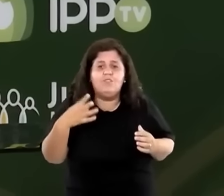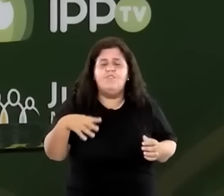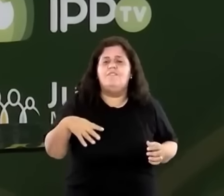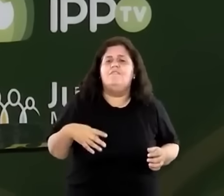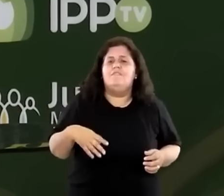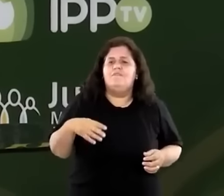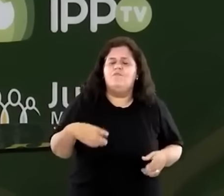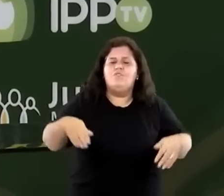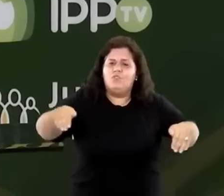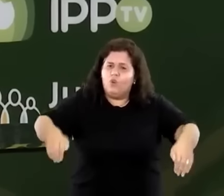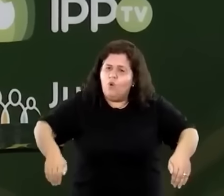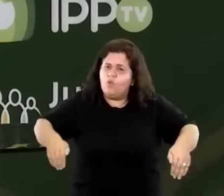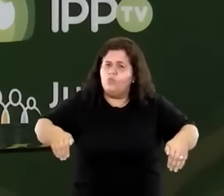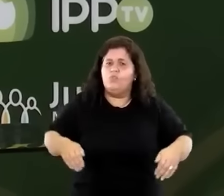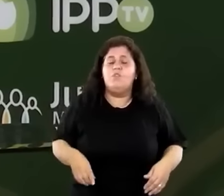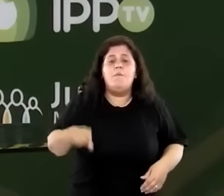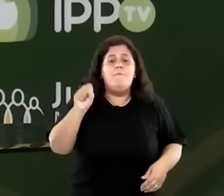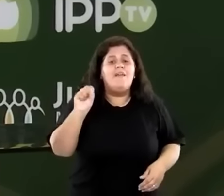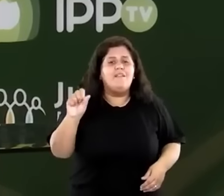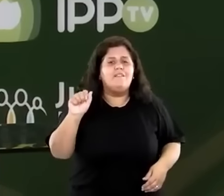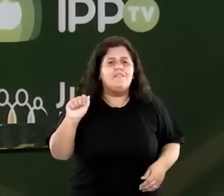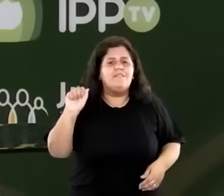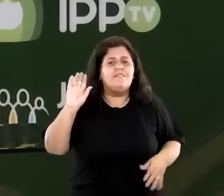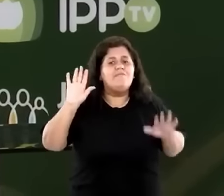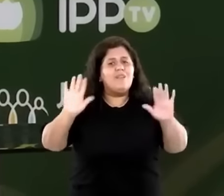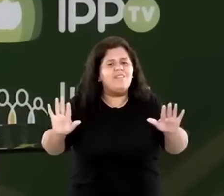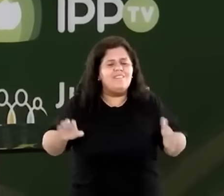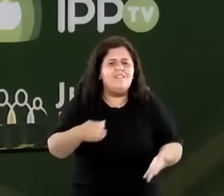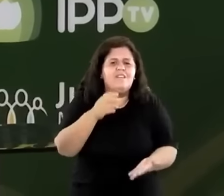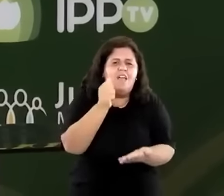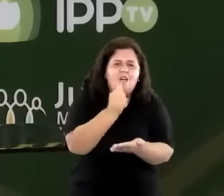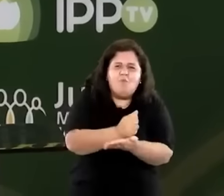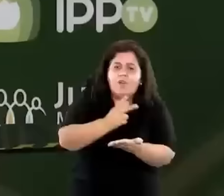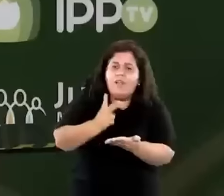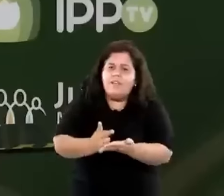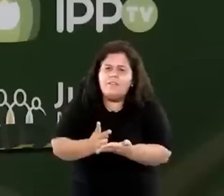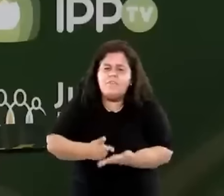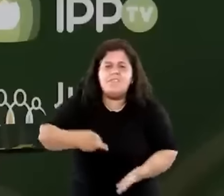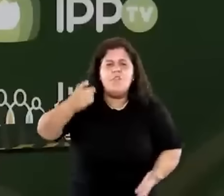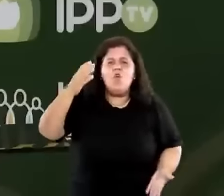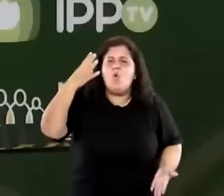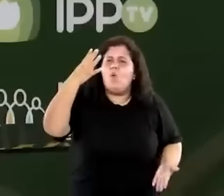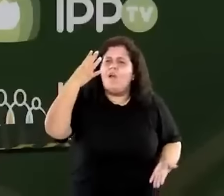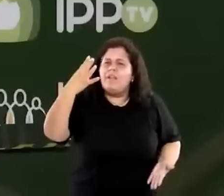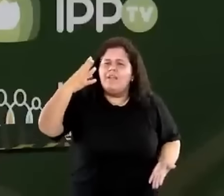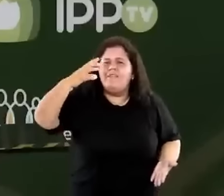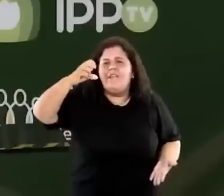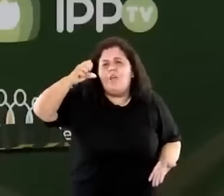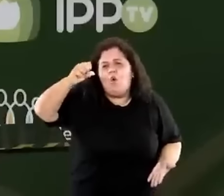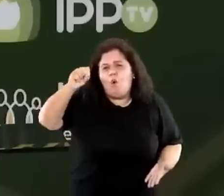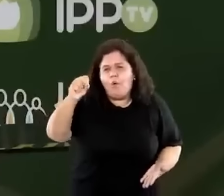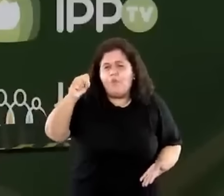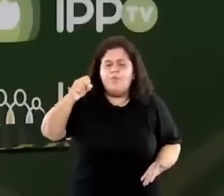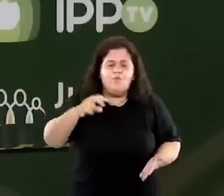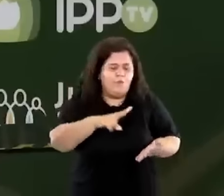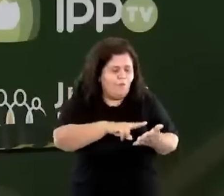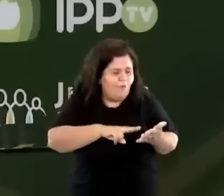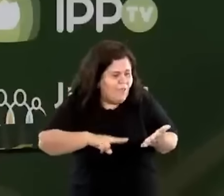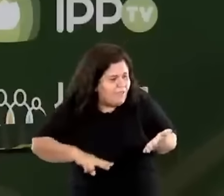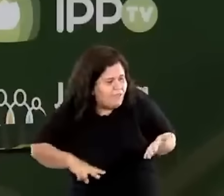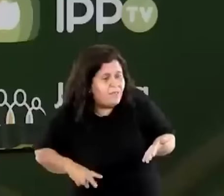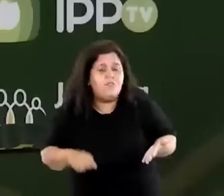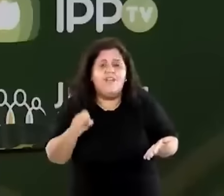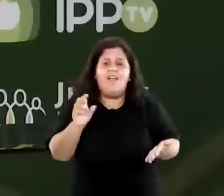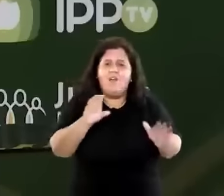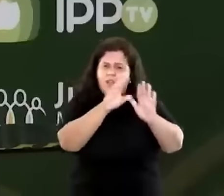vezes mas só em Apocalipse a palavra trono aparece 47 vezes só no texto lido a